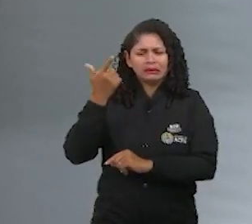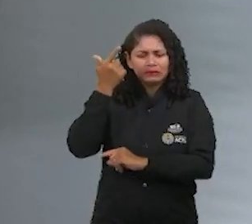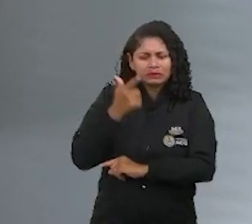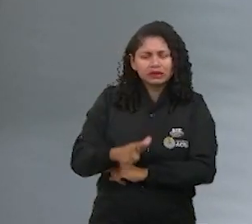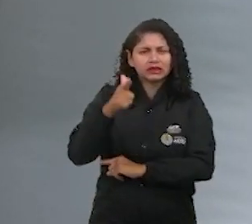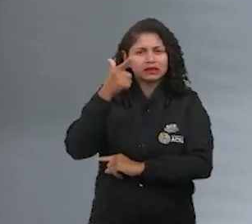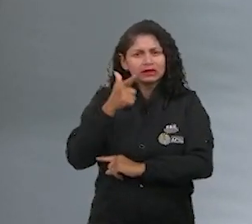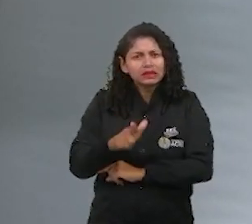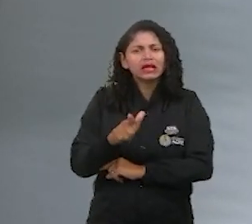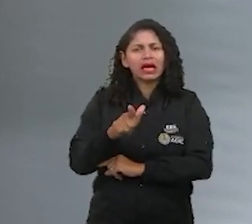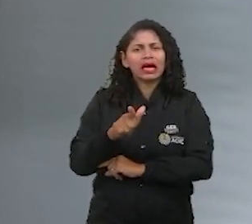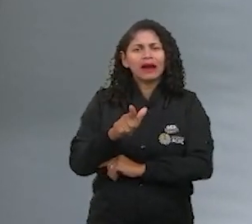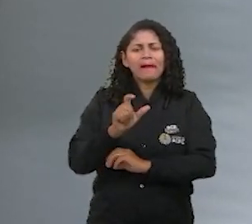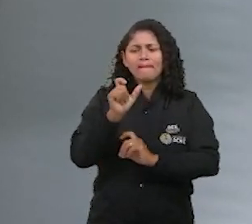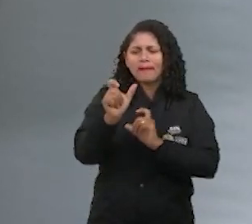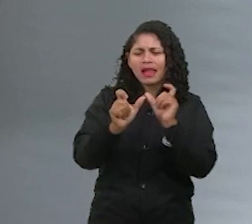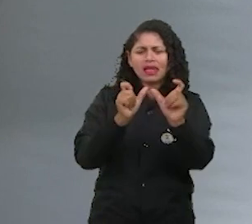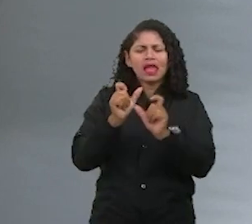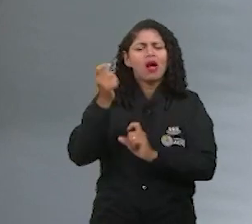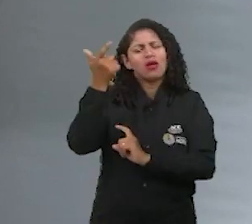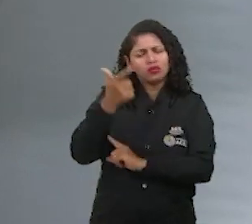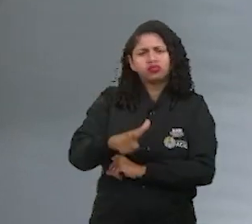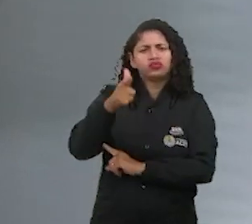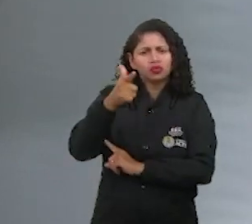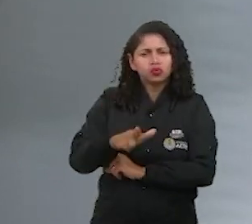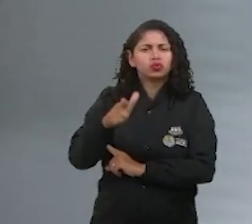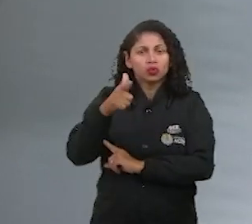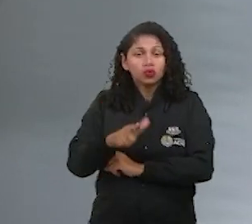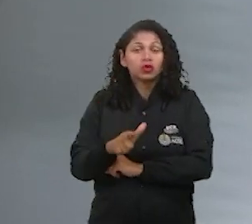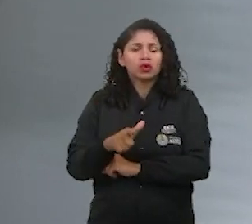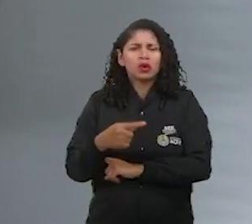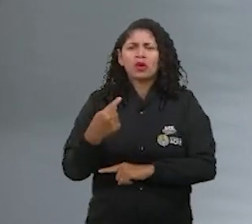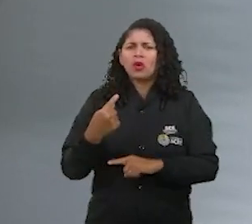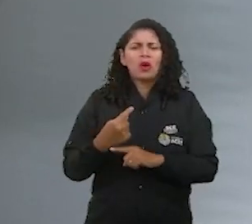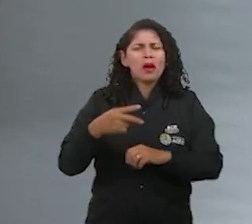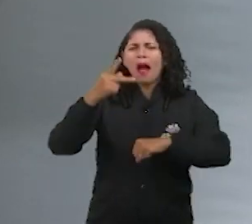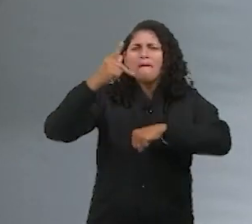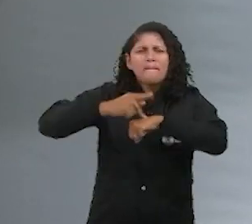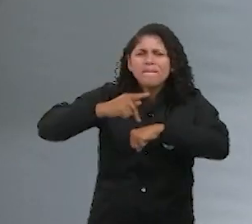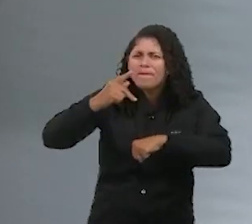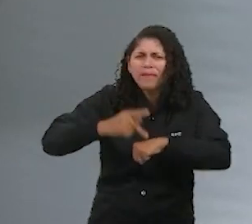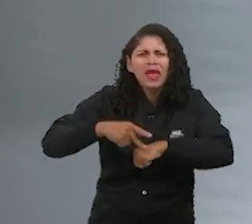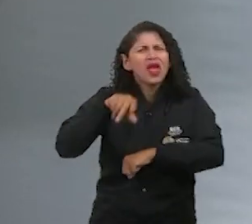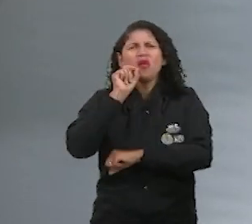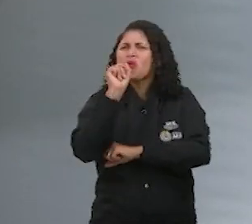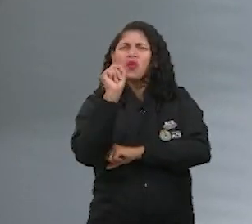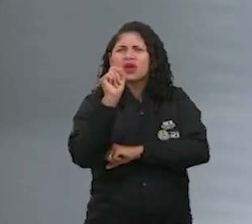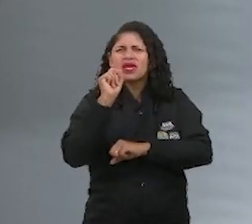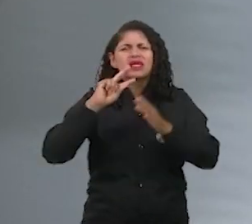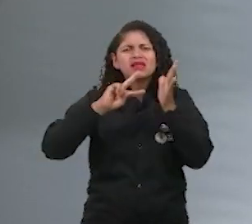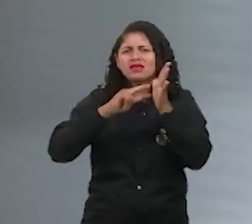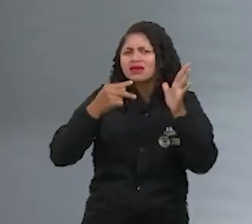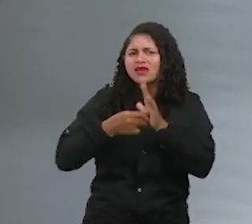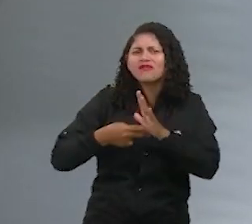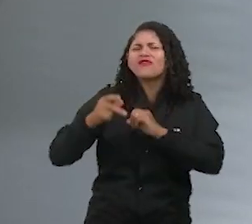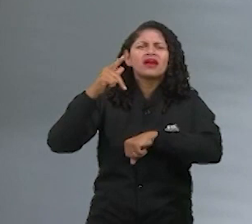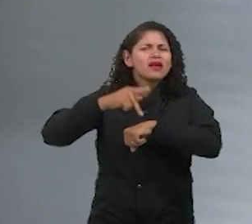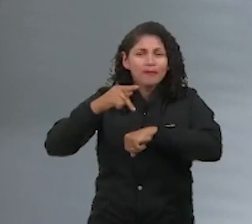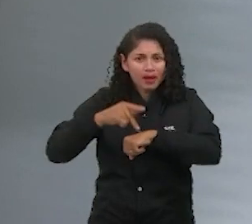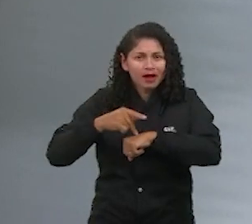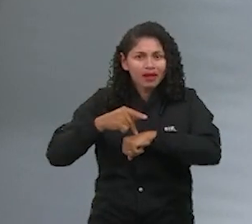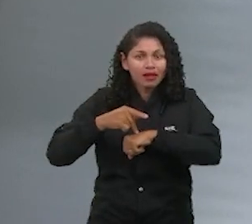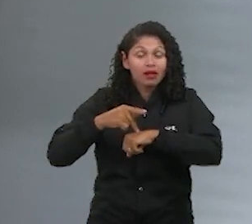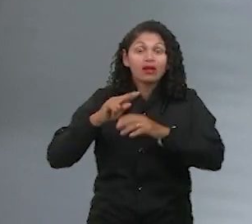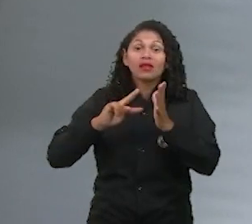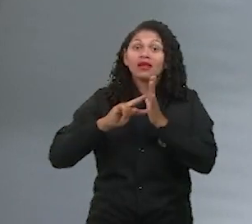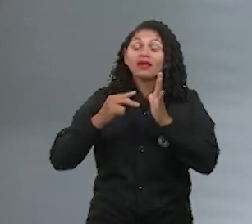repetição. Alguns não entendiam que de fato é essa pedra, que essa pedra, na verdade, trata justamente dos obstáculos que nós